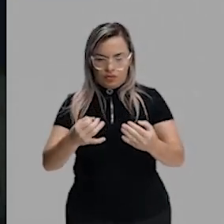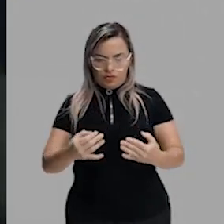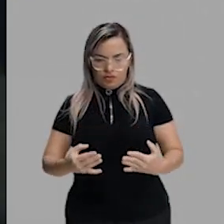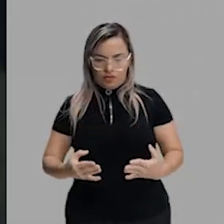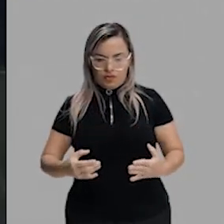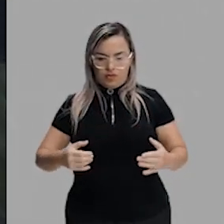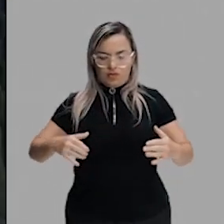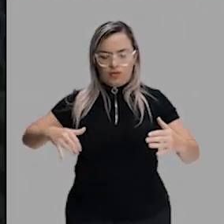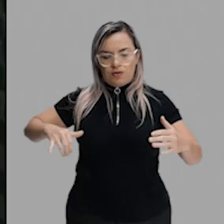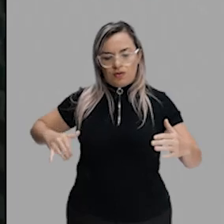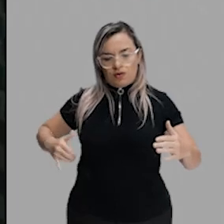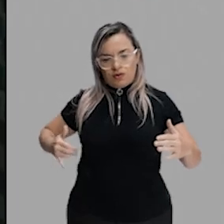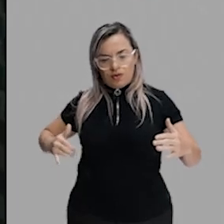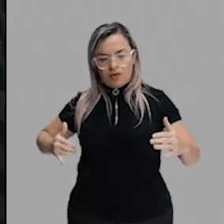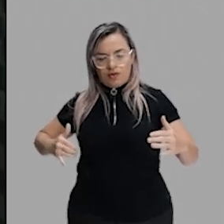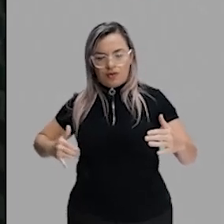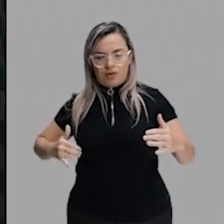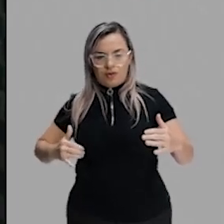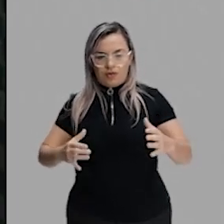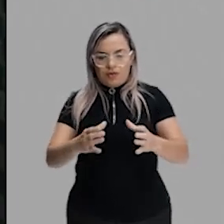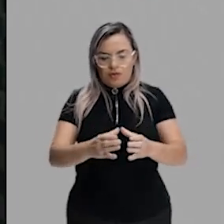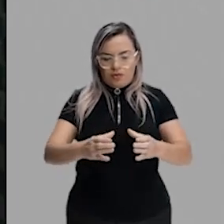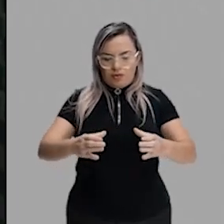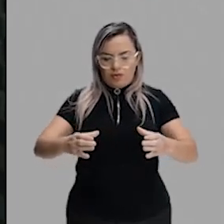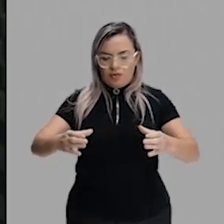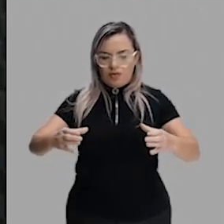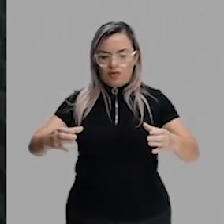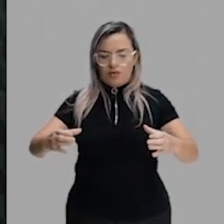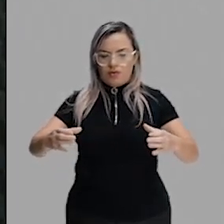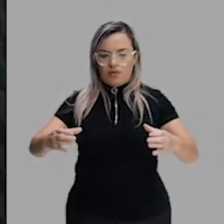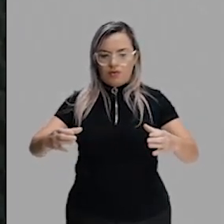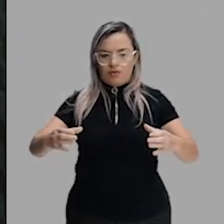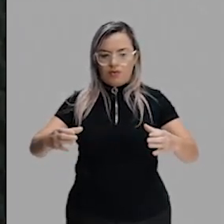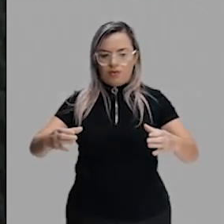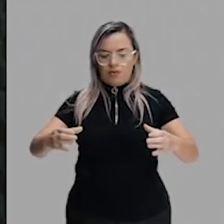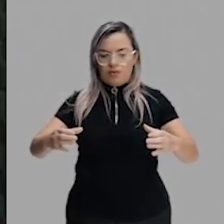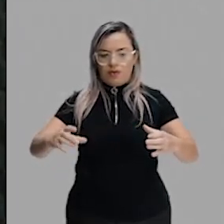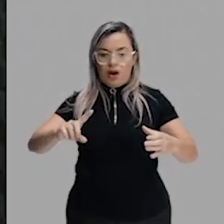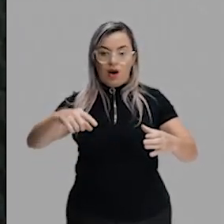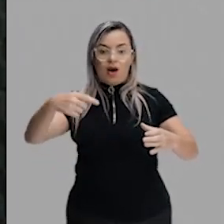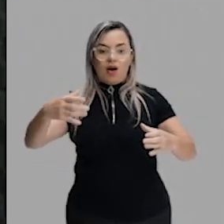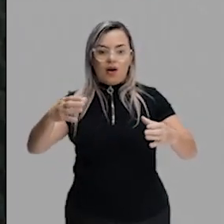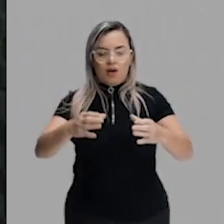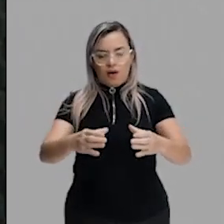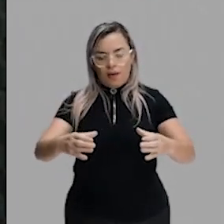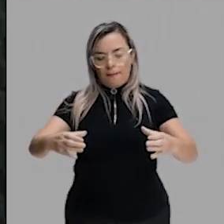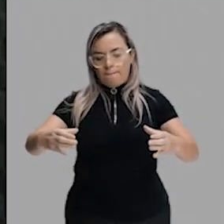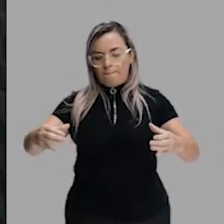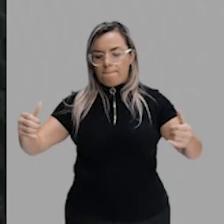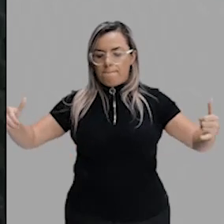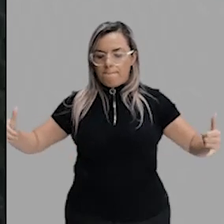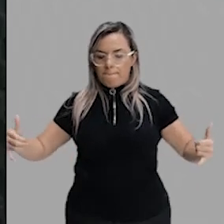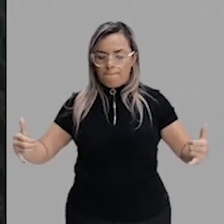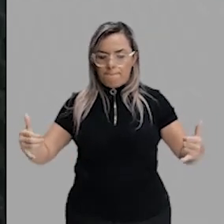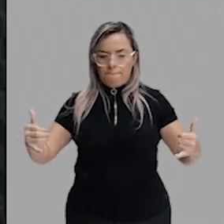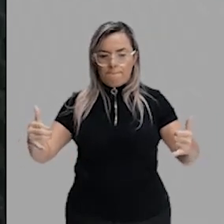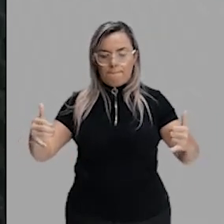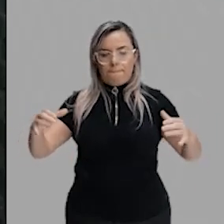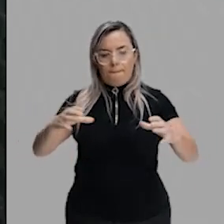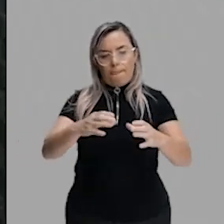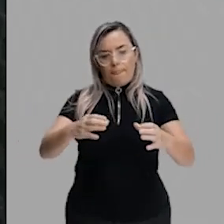aumentando uma grandeza, a outra também vai aumentando. na mesma